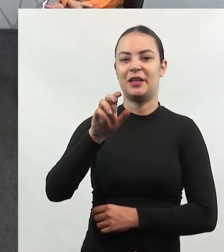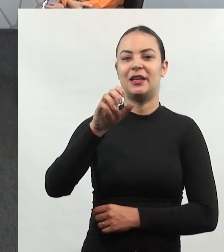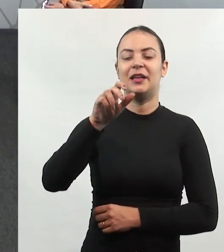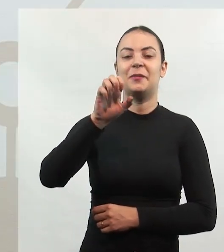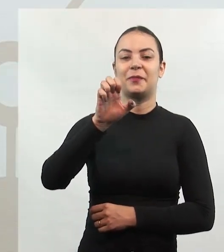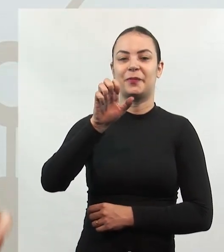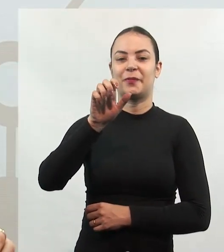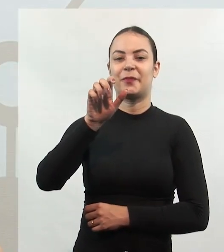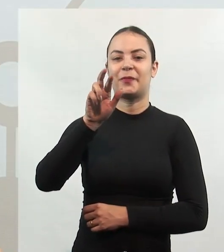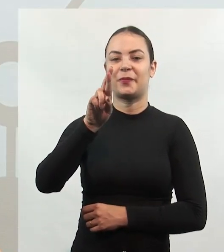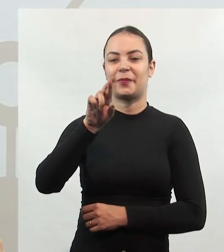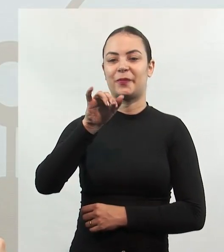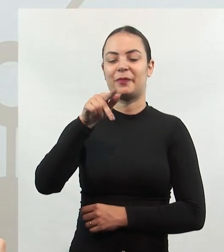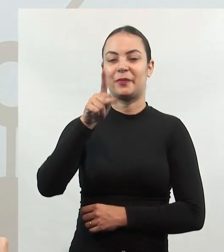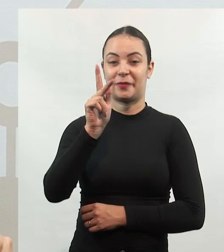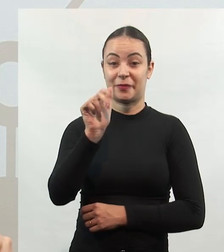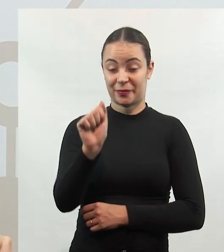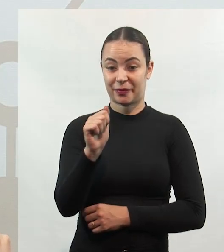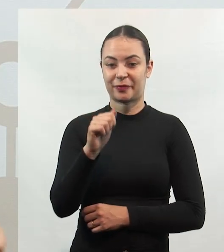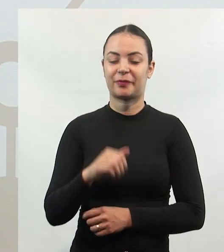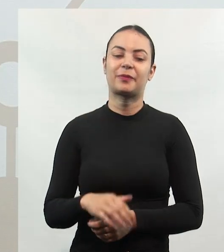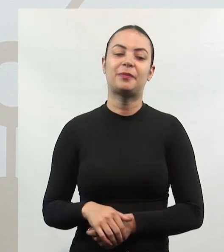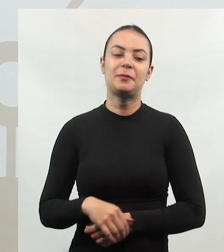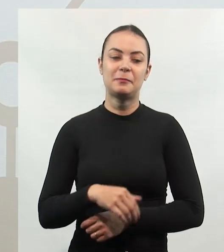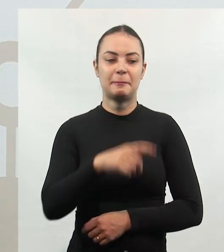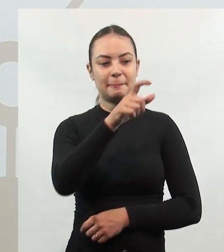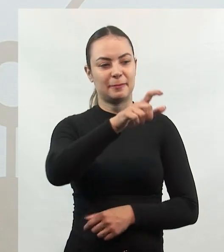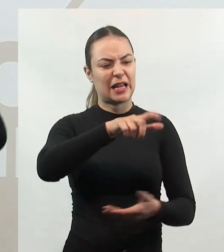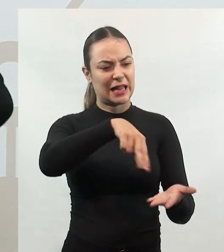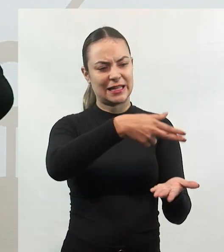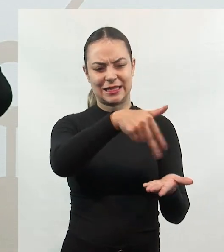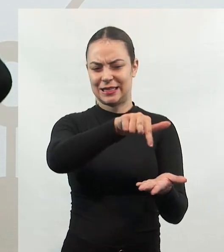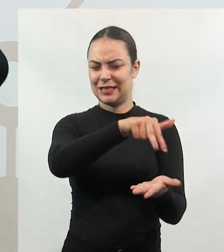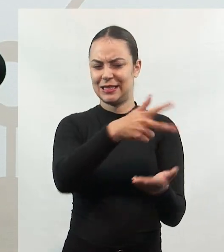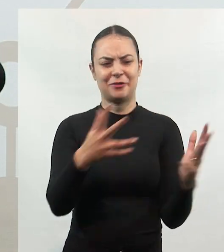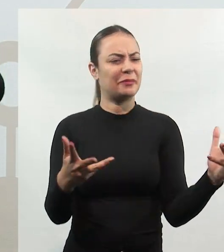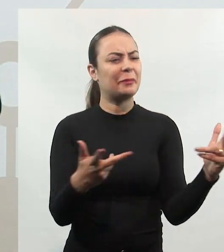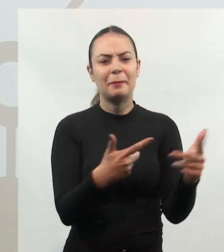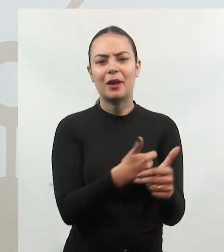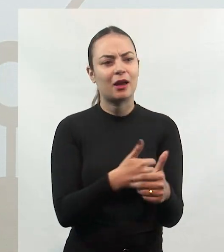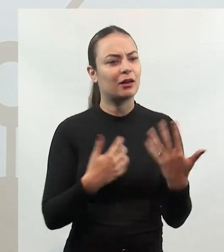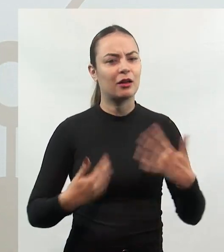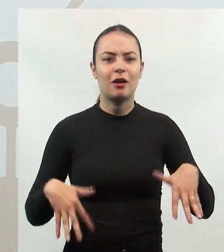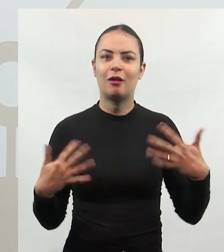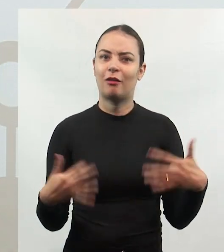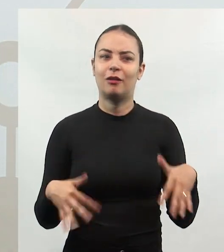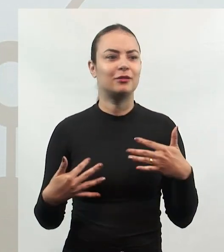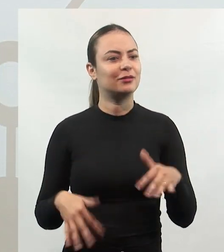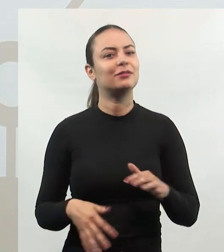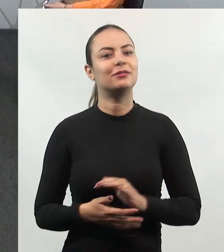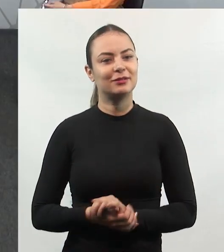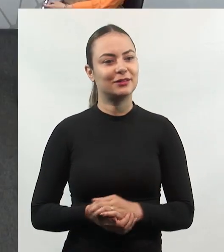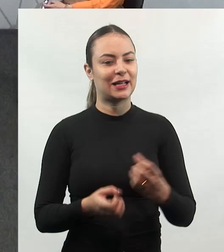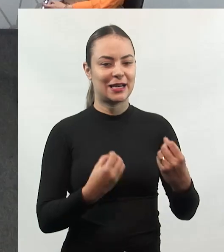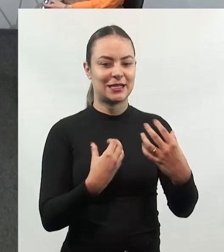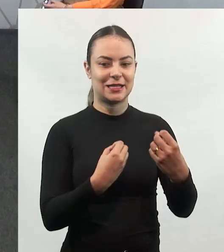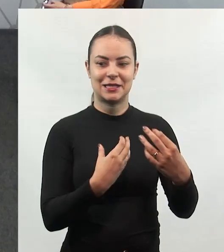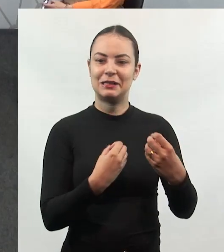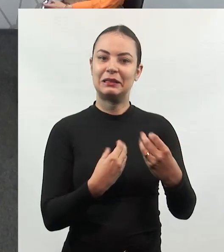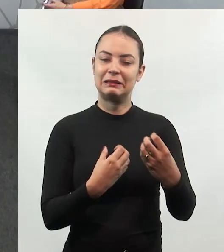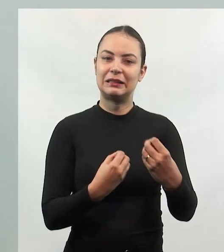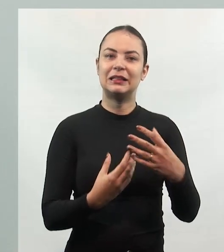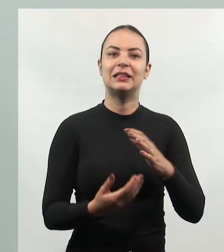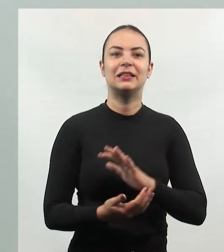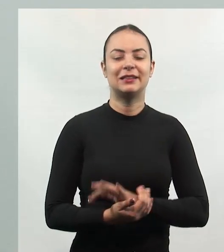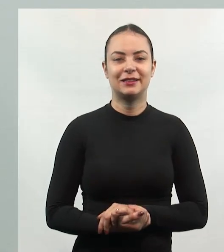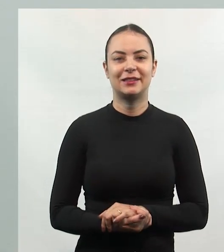enfim, todas nós, Josi, dançávamos lá o boi bumbá. Foi uma fase maravilhosa. Vocês lembram também das atividades